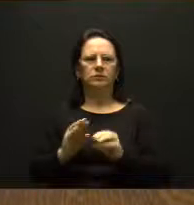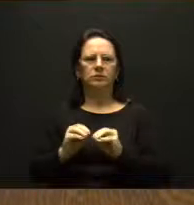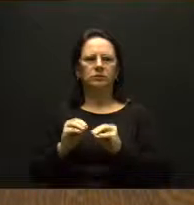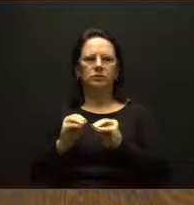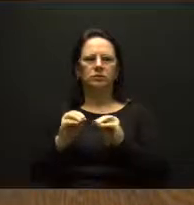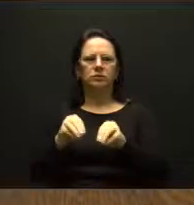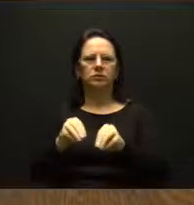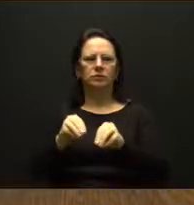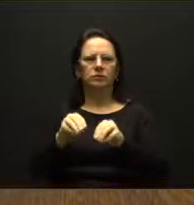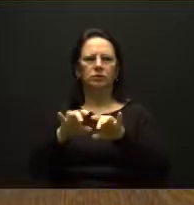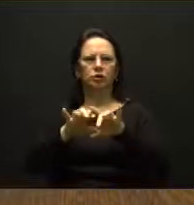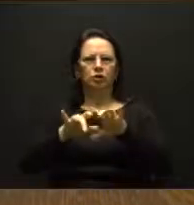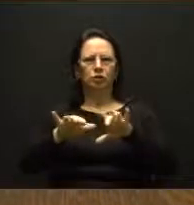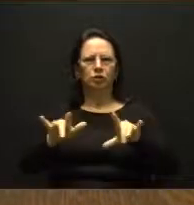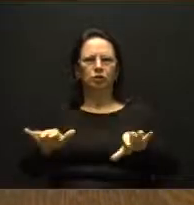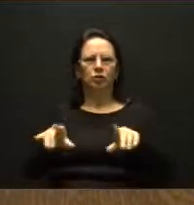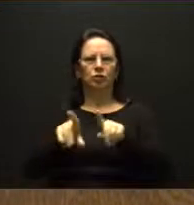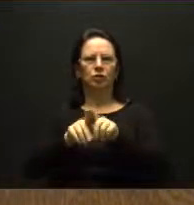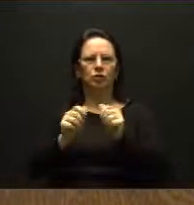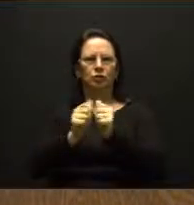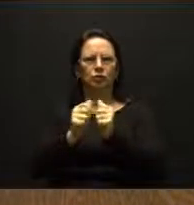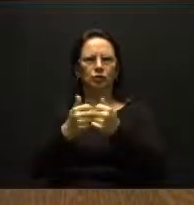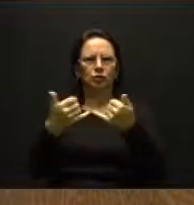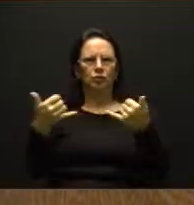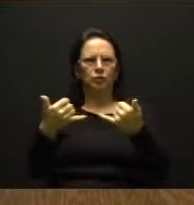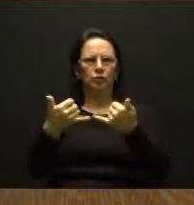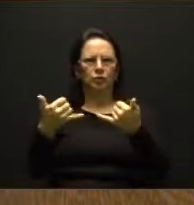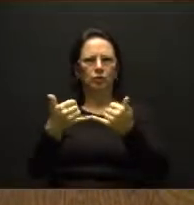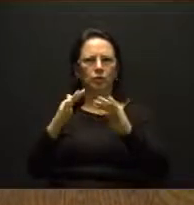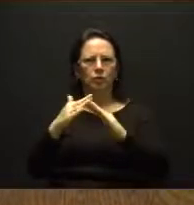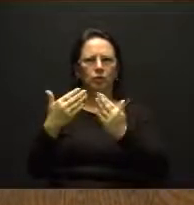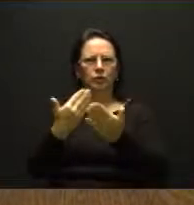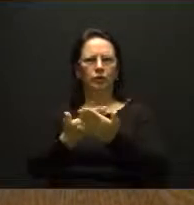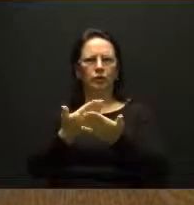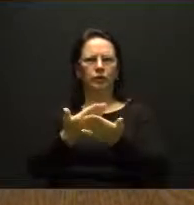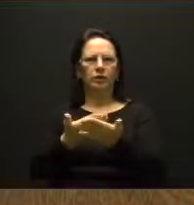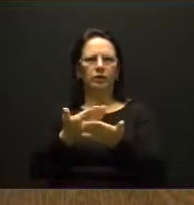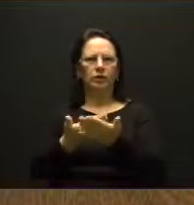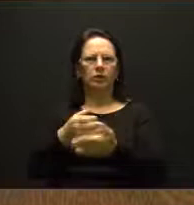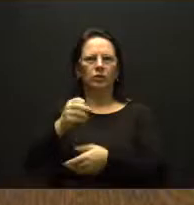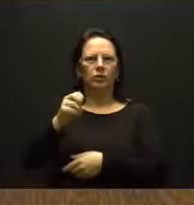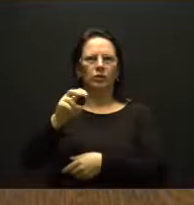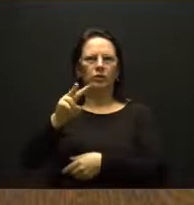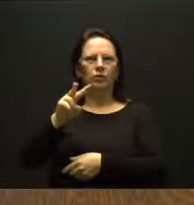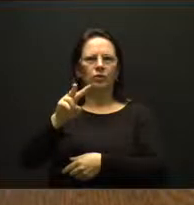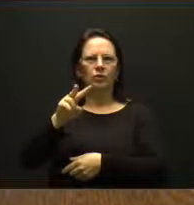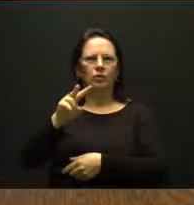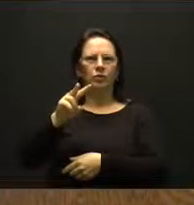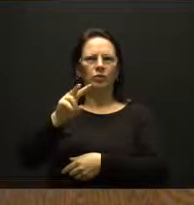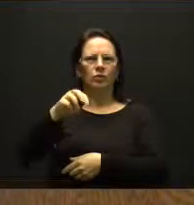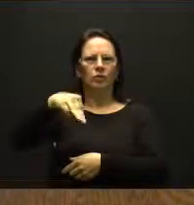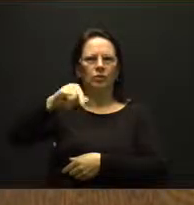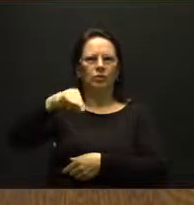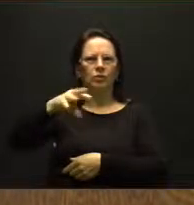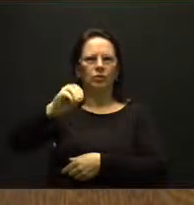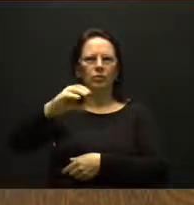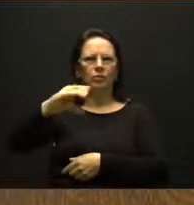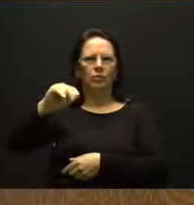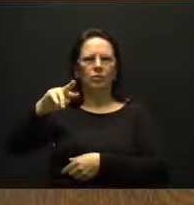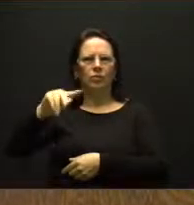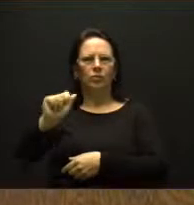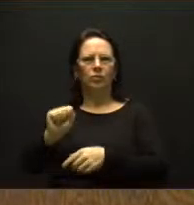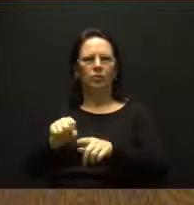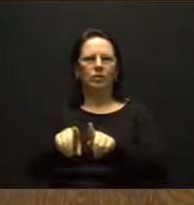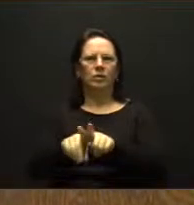de um computador com acesso à internet para um homem maria rosa da cruz monteiro da guarda no conjunto habitacional mário covas em